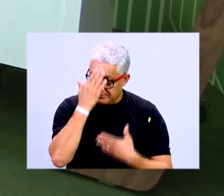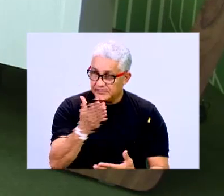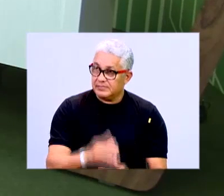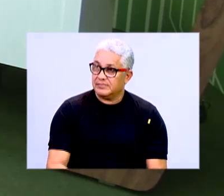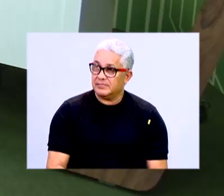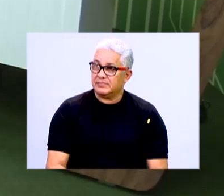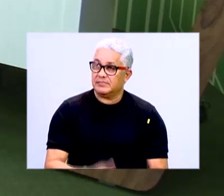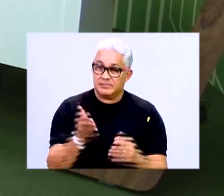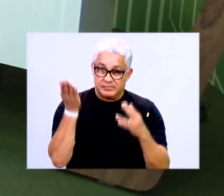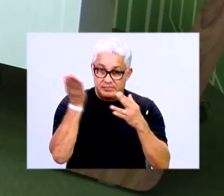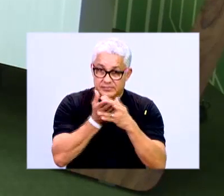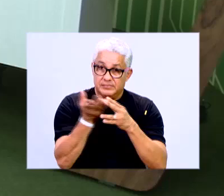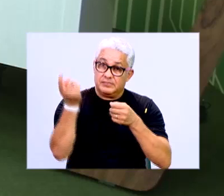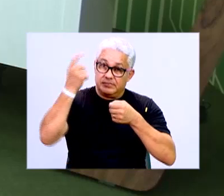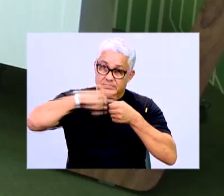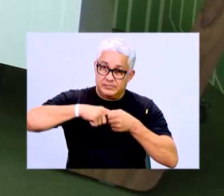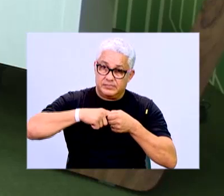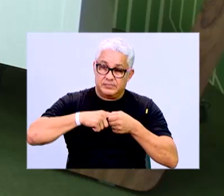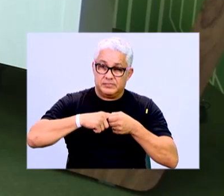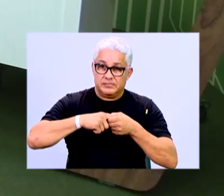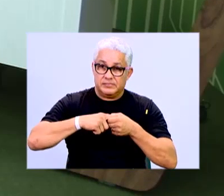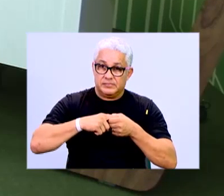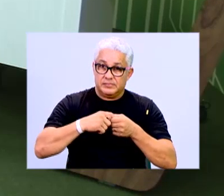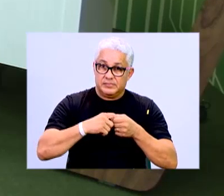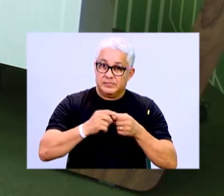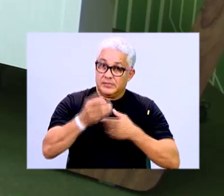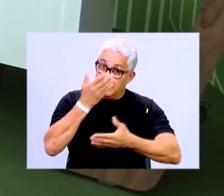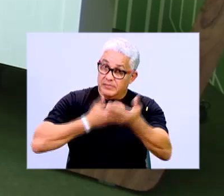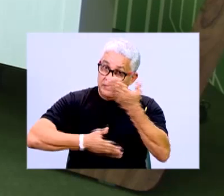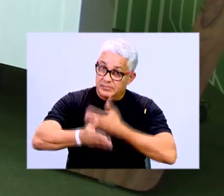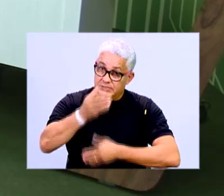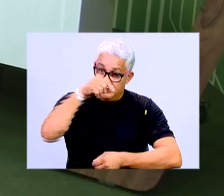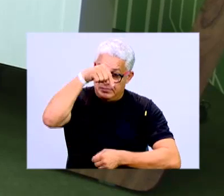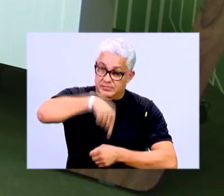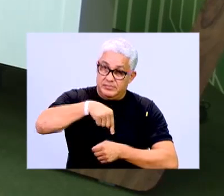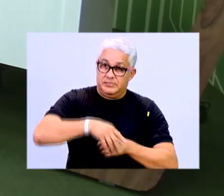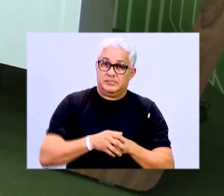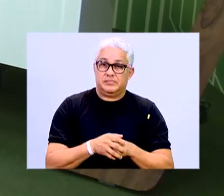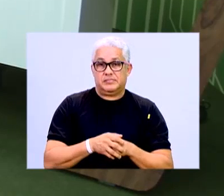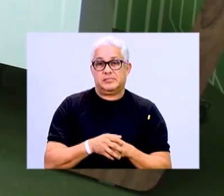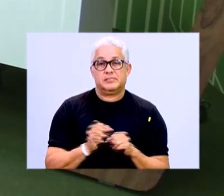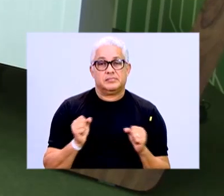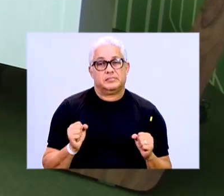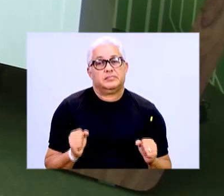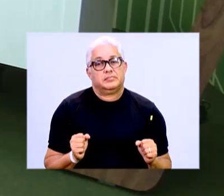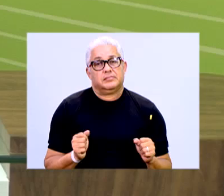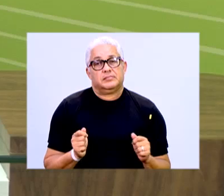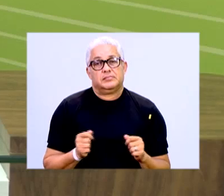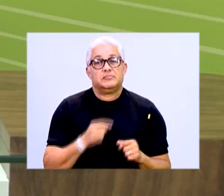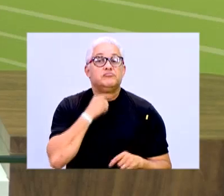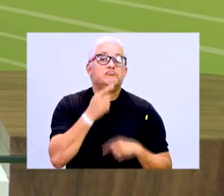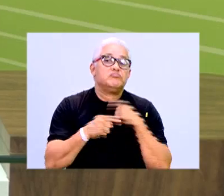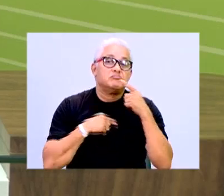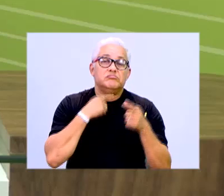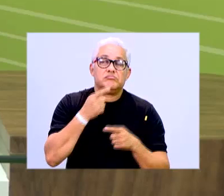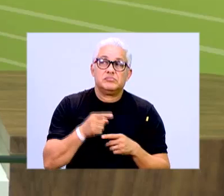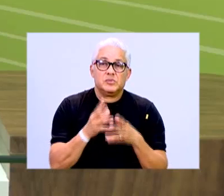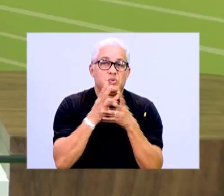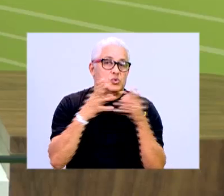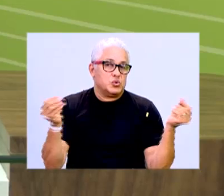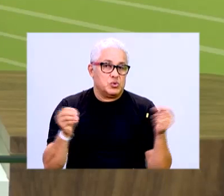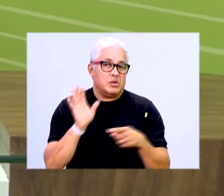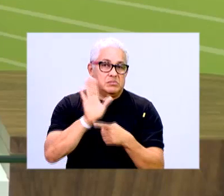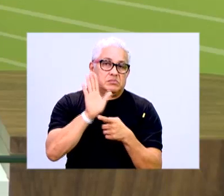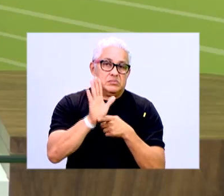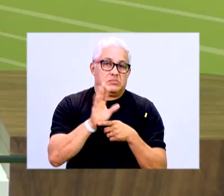para o intervalo e na volta eu espero bastante interação aqui no chat para que possamos tirar as dúvidas, ajudar